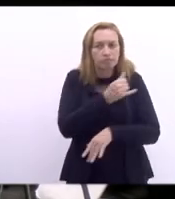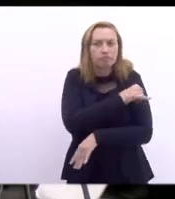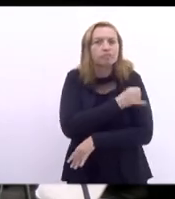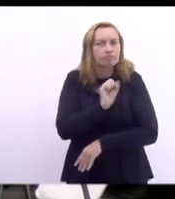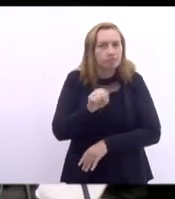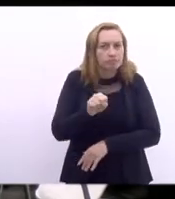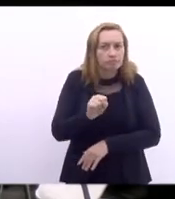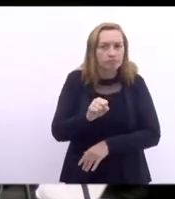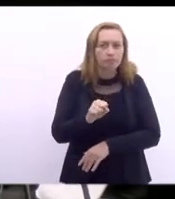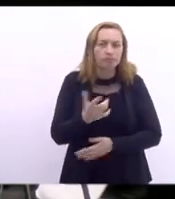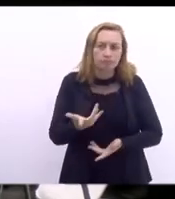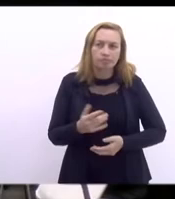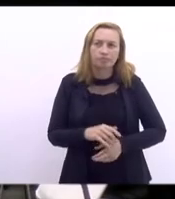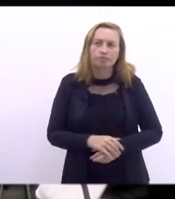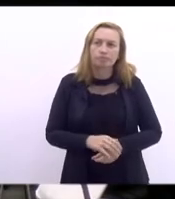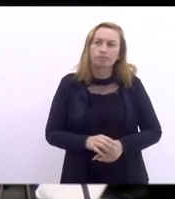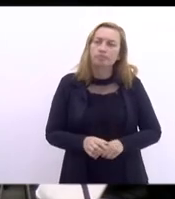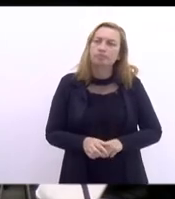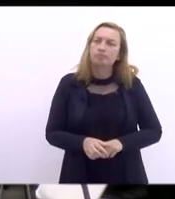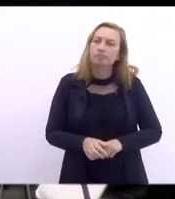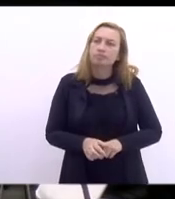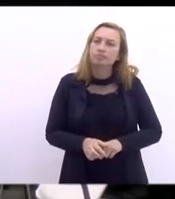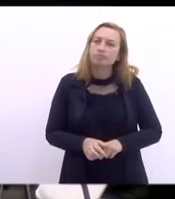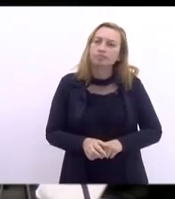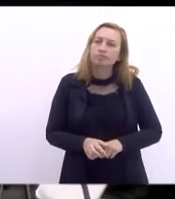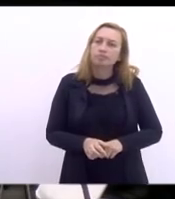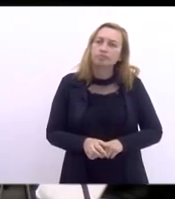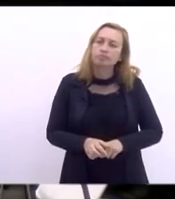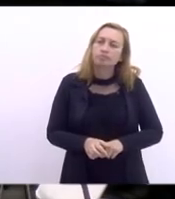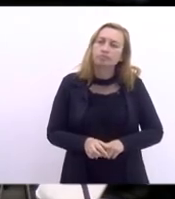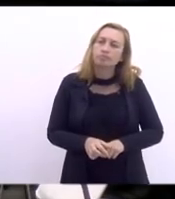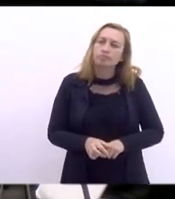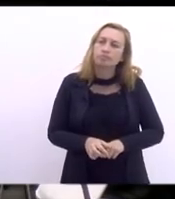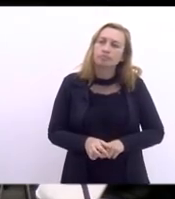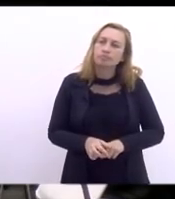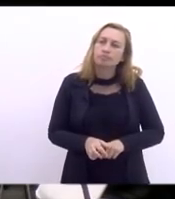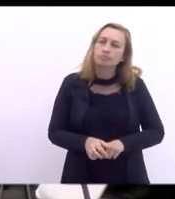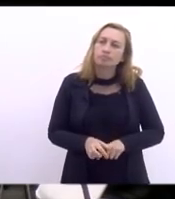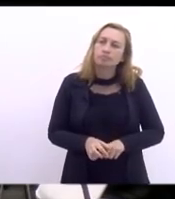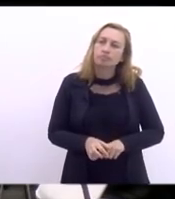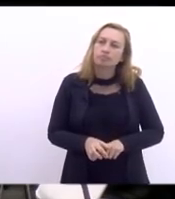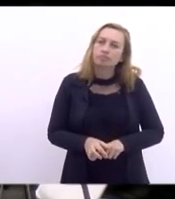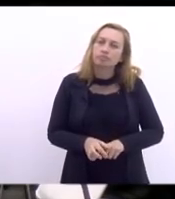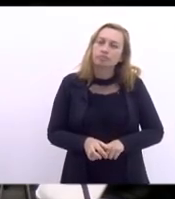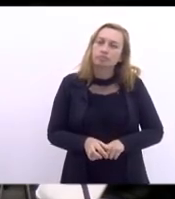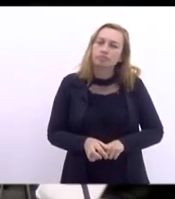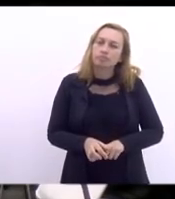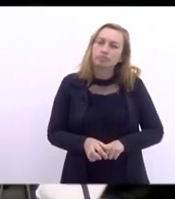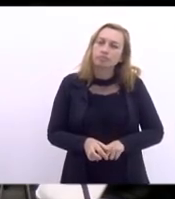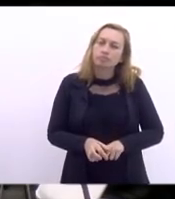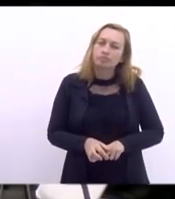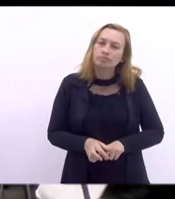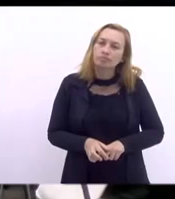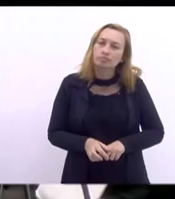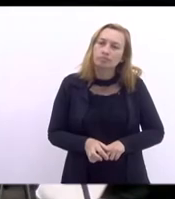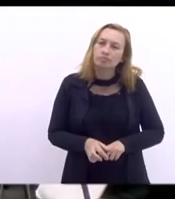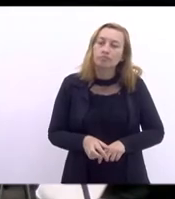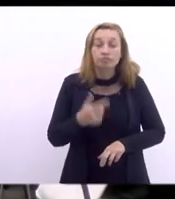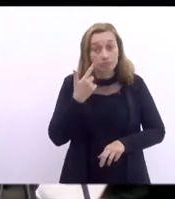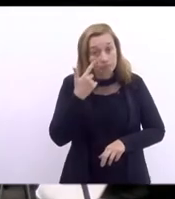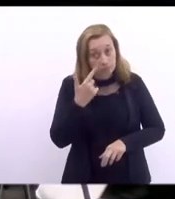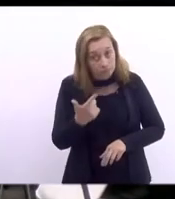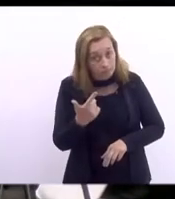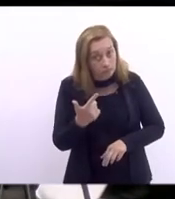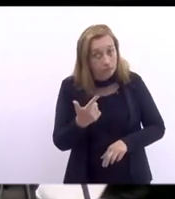vê exagero Com certeza que fala assim a gente pode fazer esse levantamento